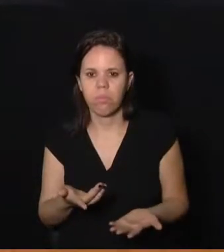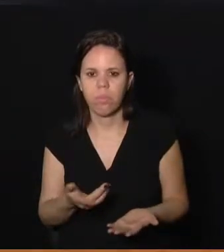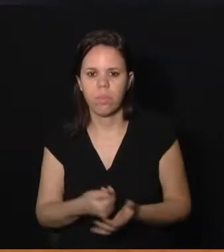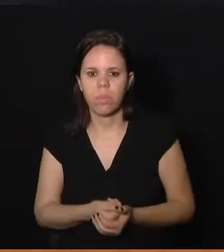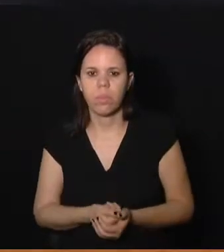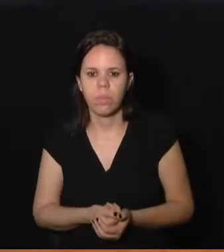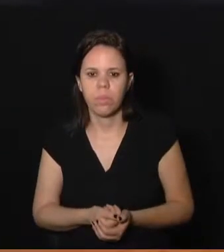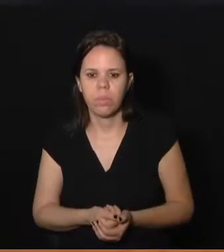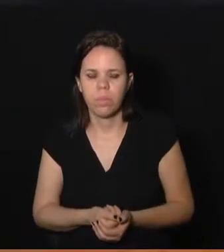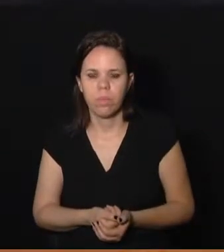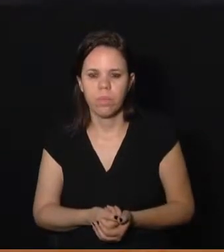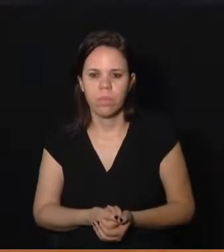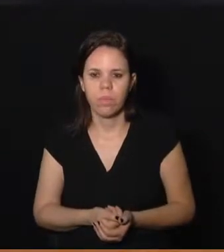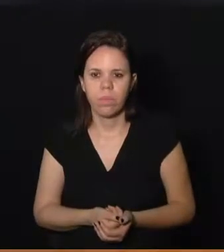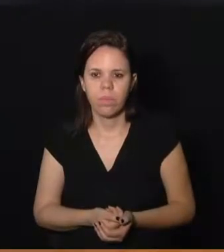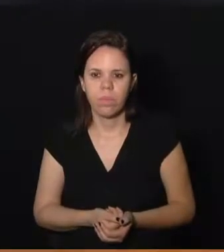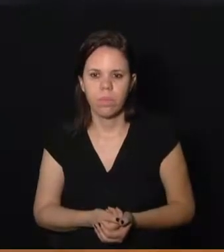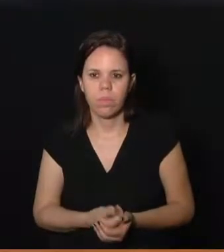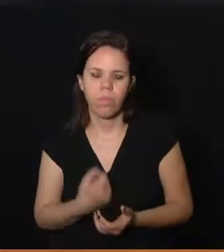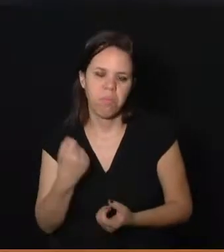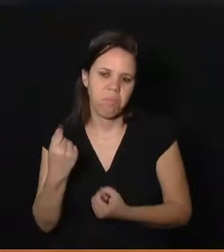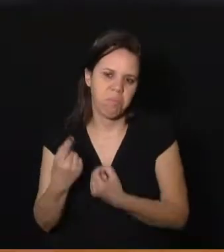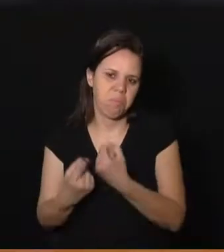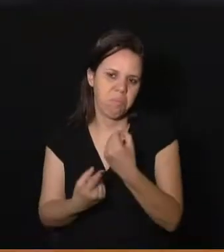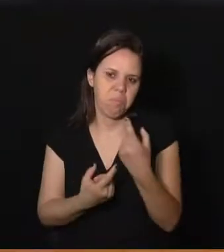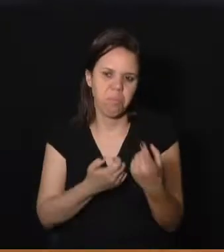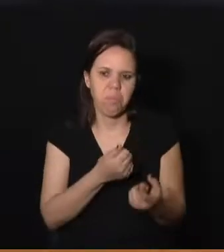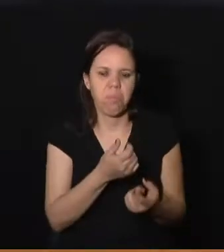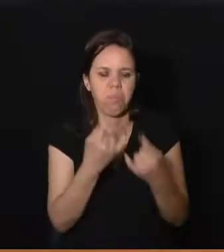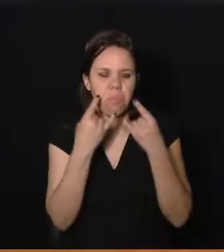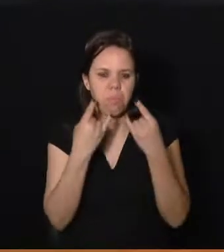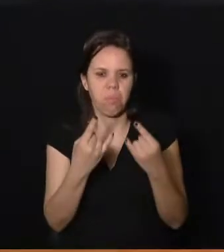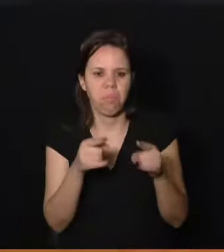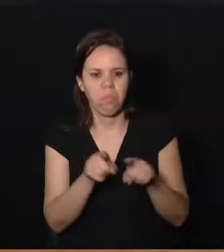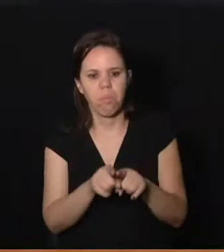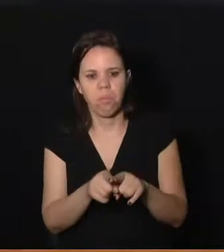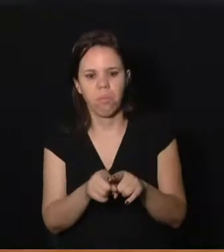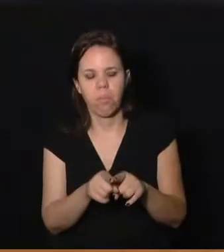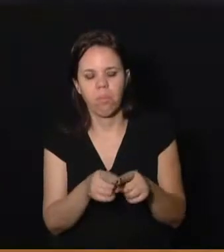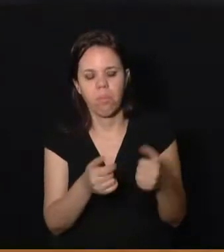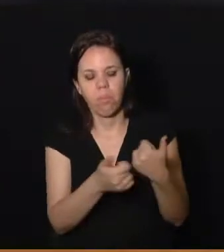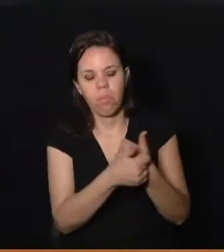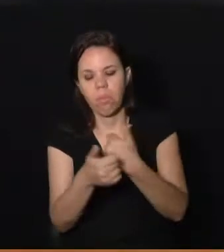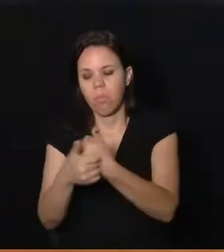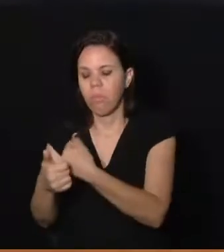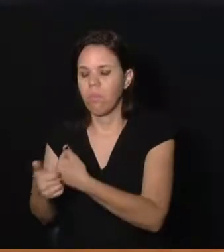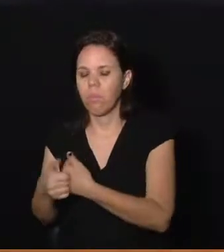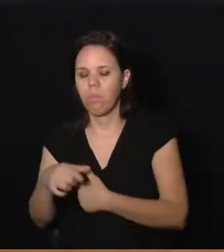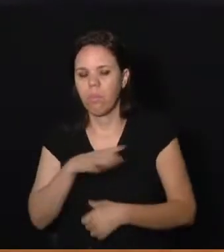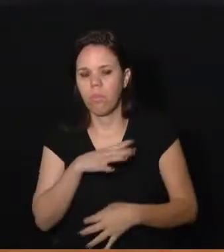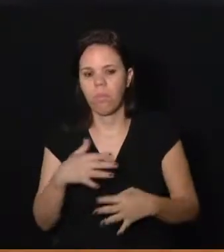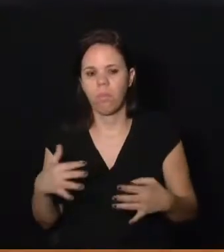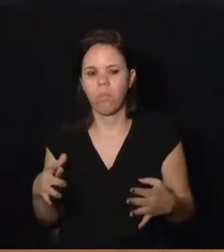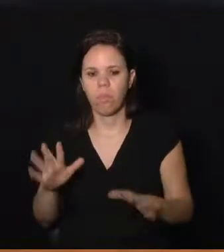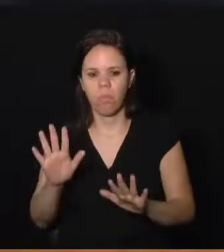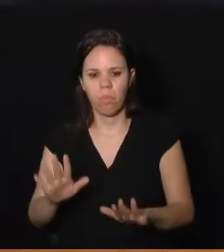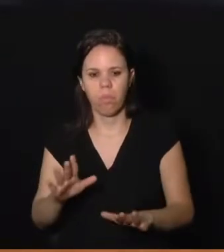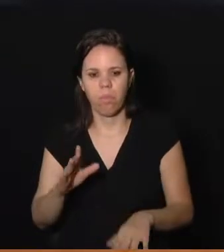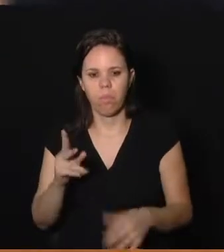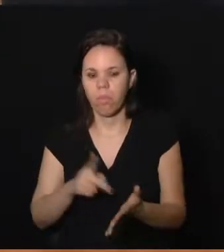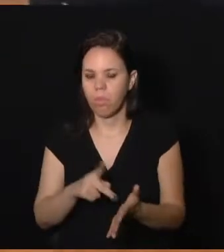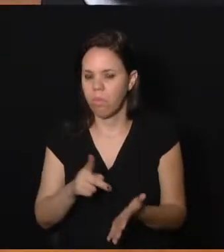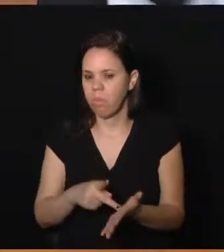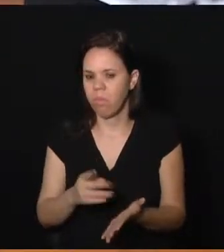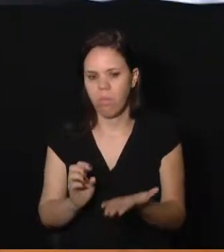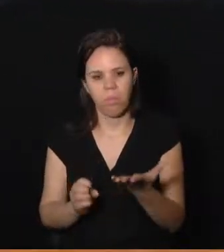visando apenas alguns interesses em cidades irmãs, mas que a gente realmente na prática a gente não vê nenhum tipo